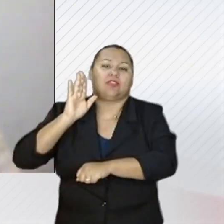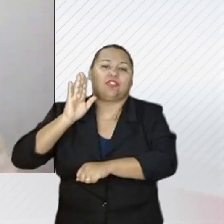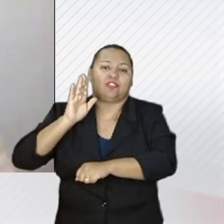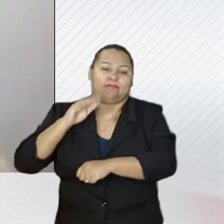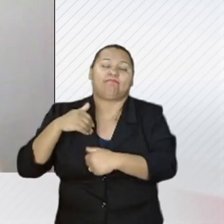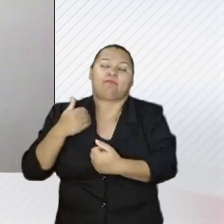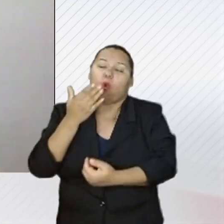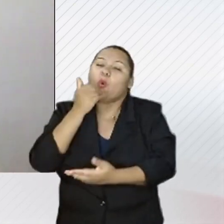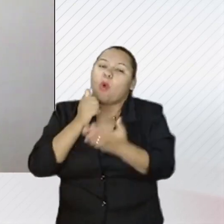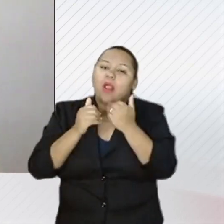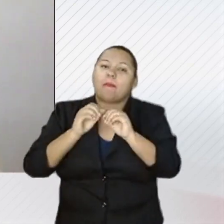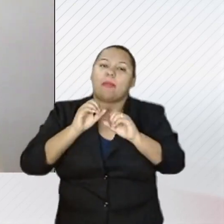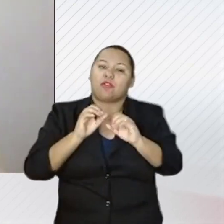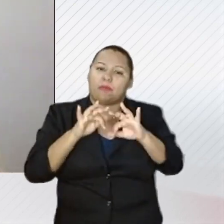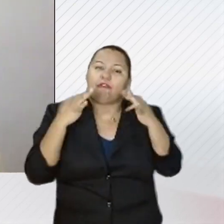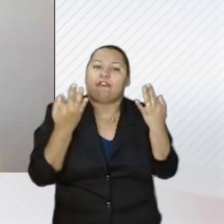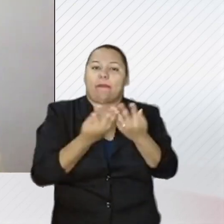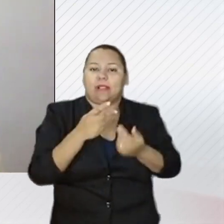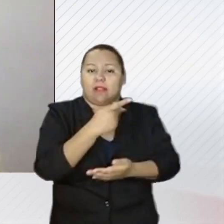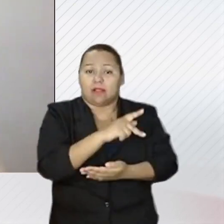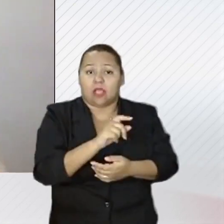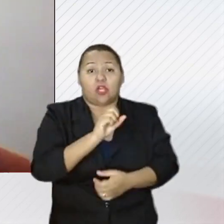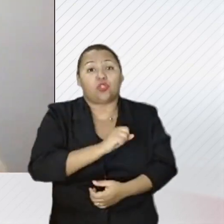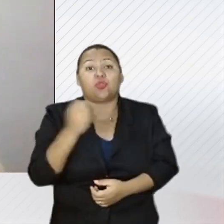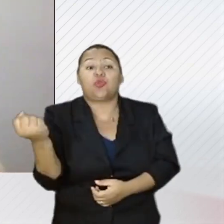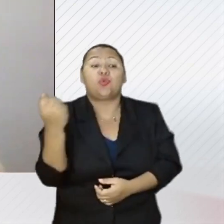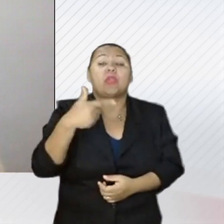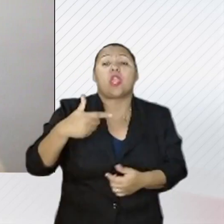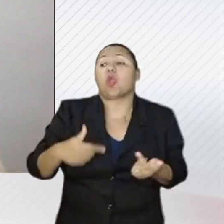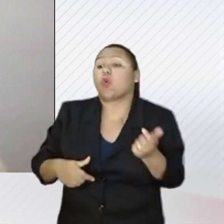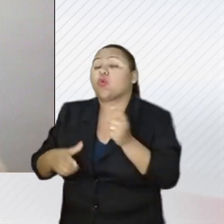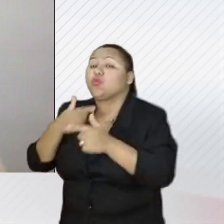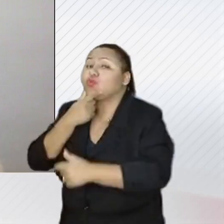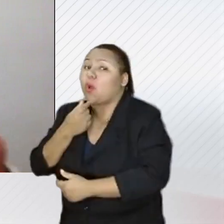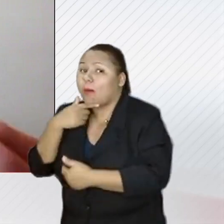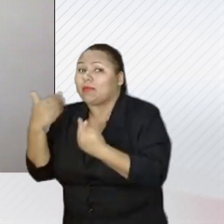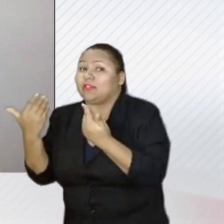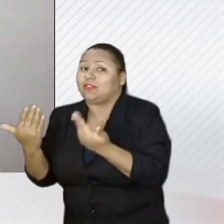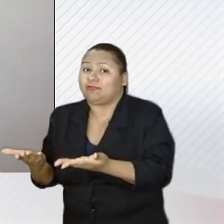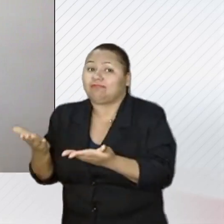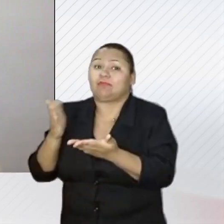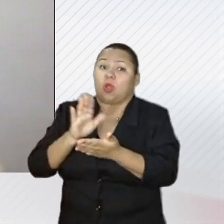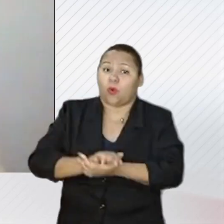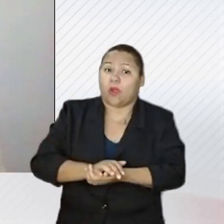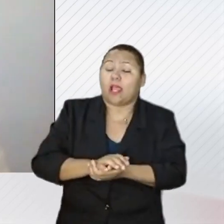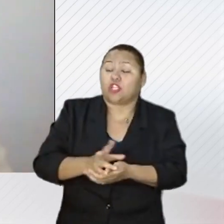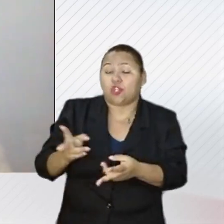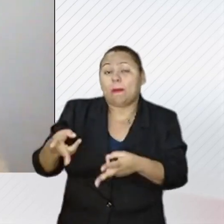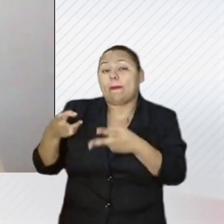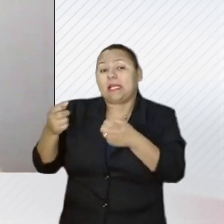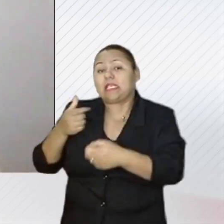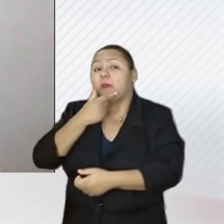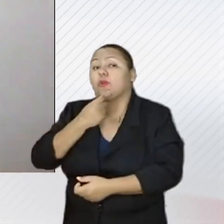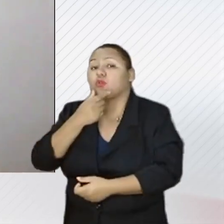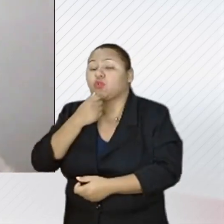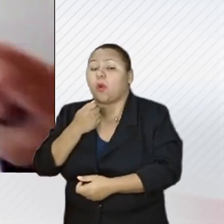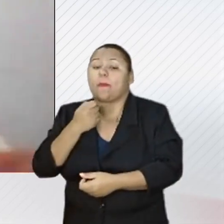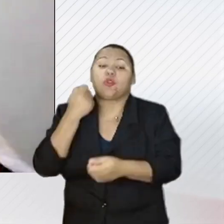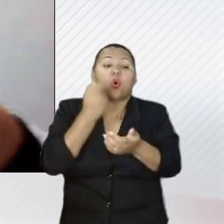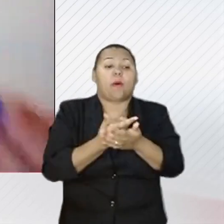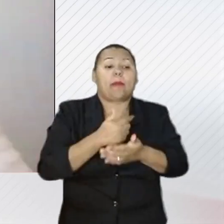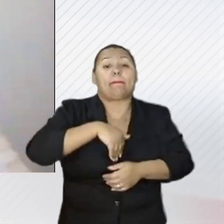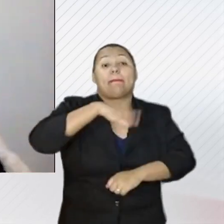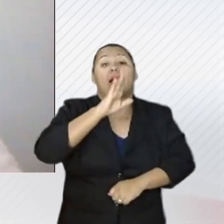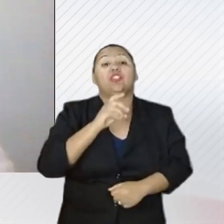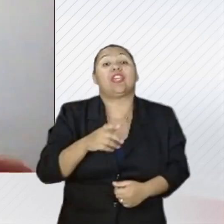família, do que os homens. Os homens, a gente vai ver mais itens de carro, né, de